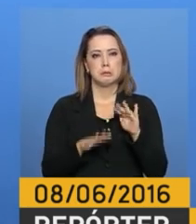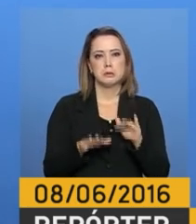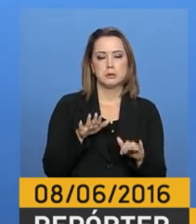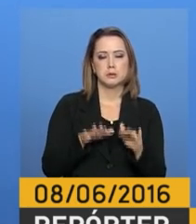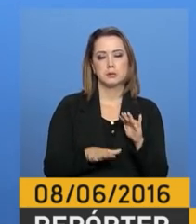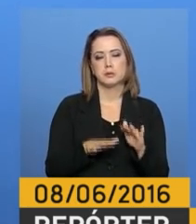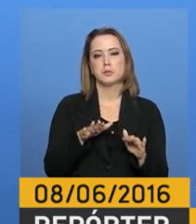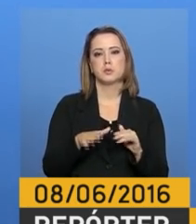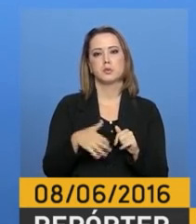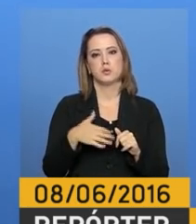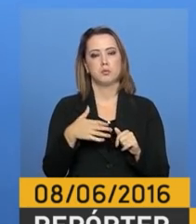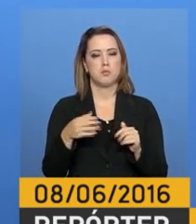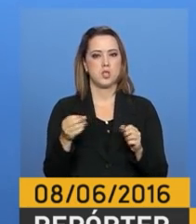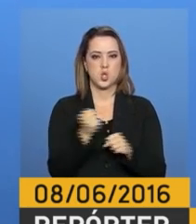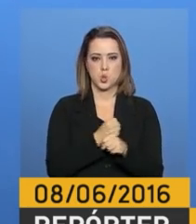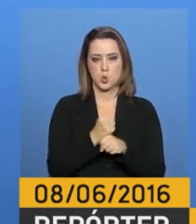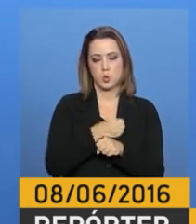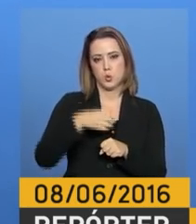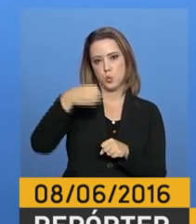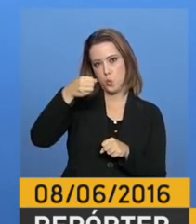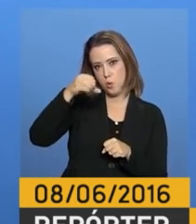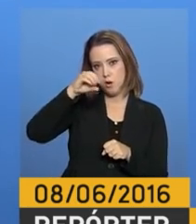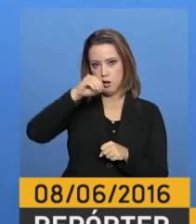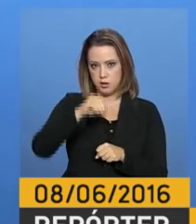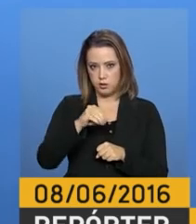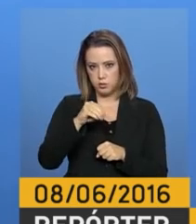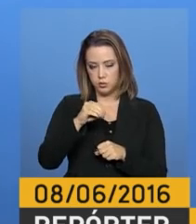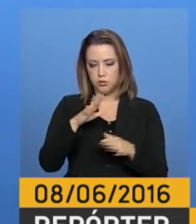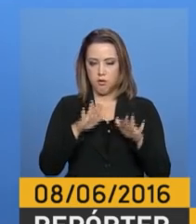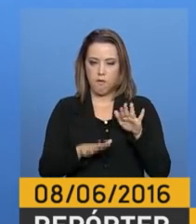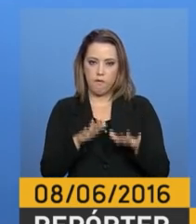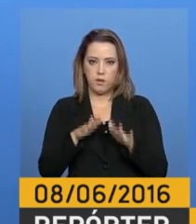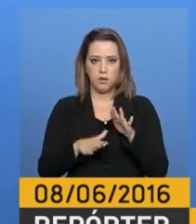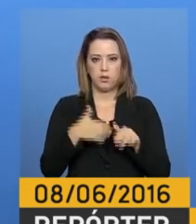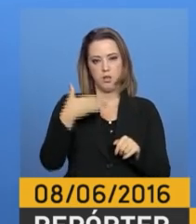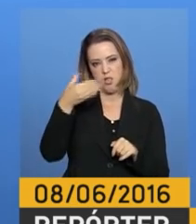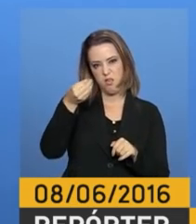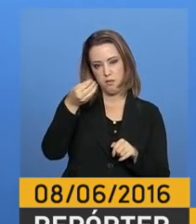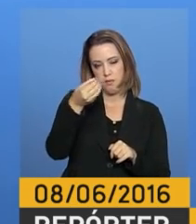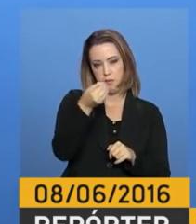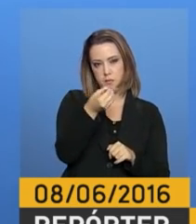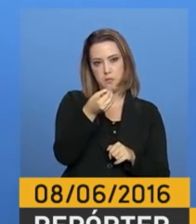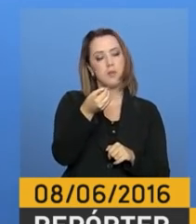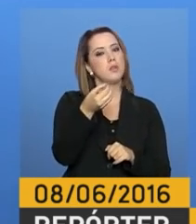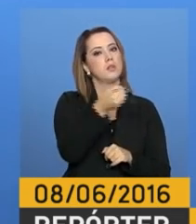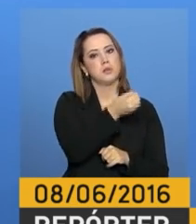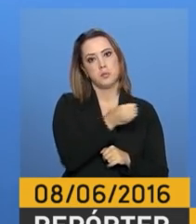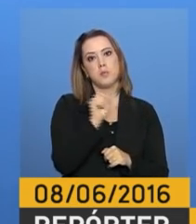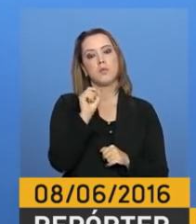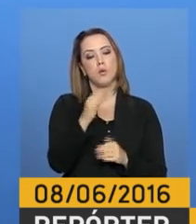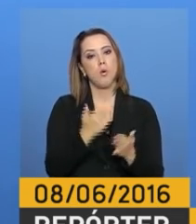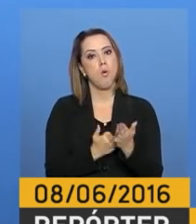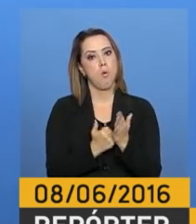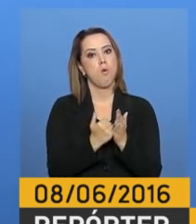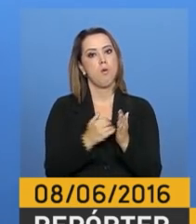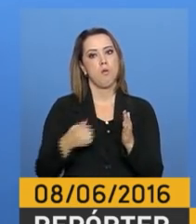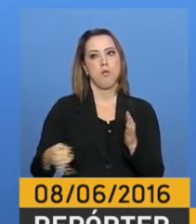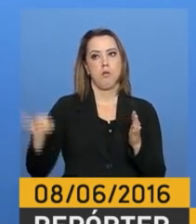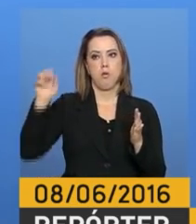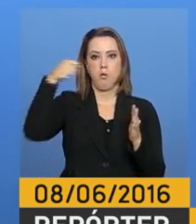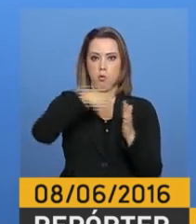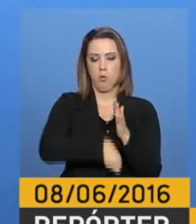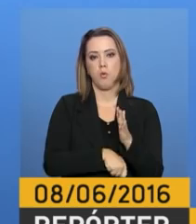de 90 eh começo dos 2000 o aumento de impostos bancou o